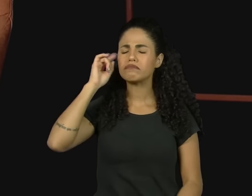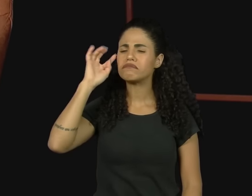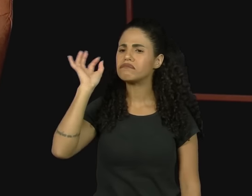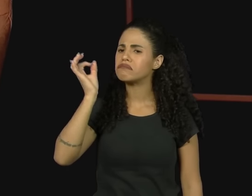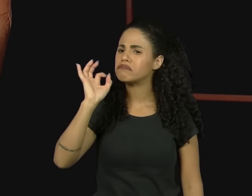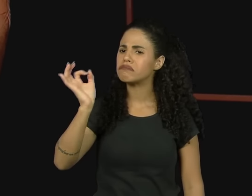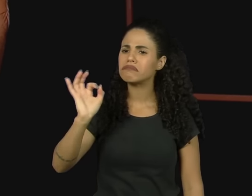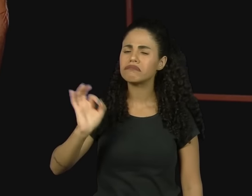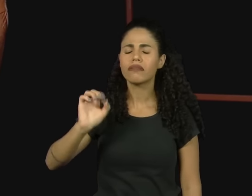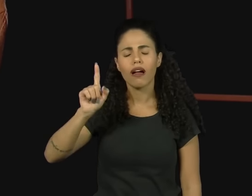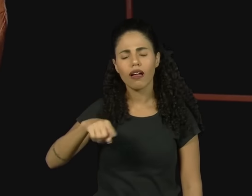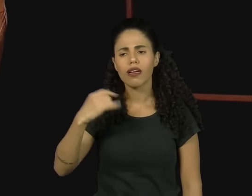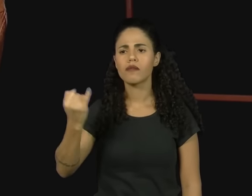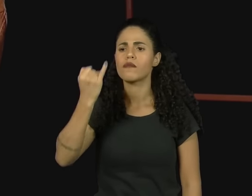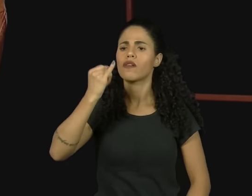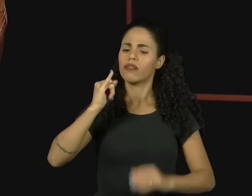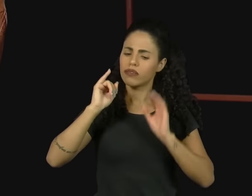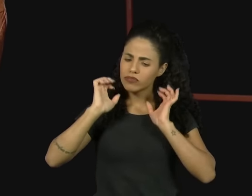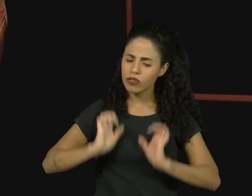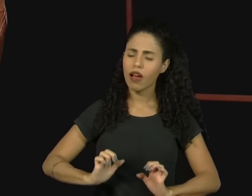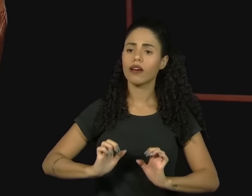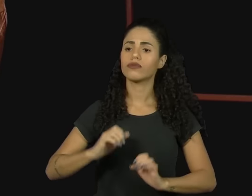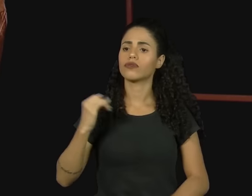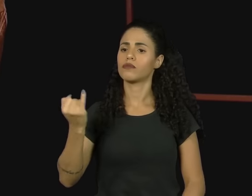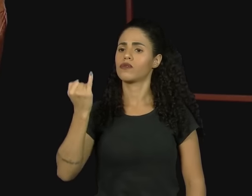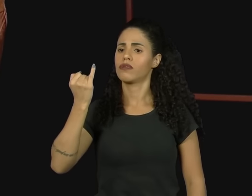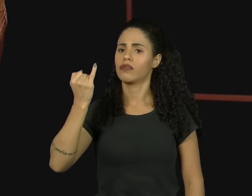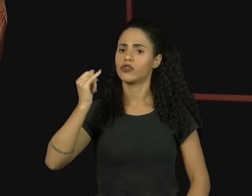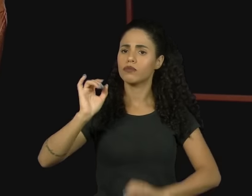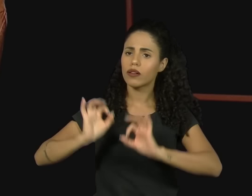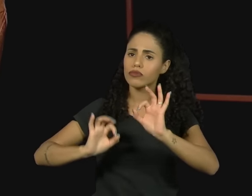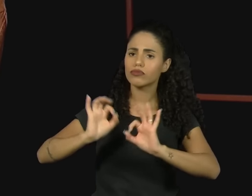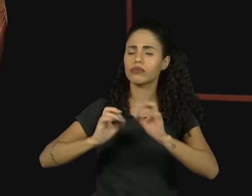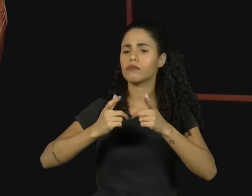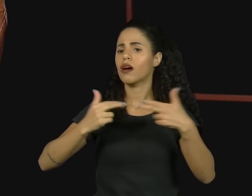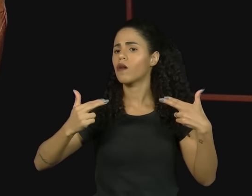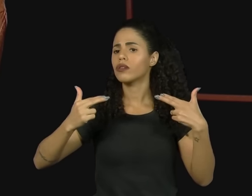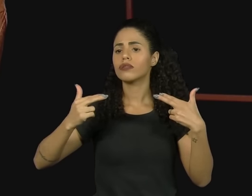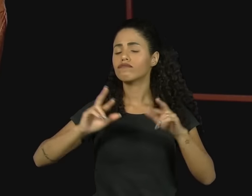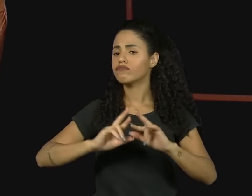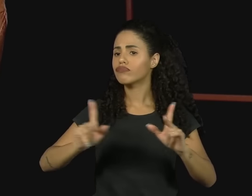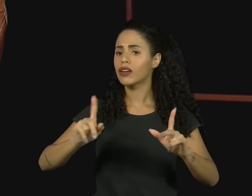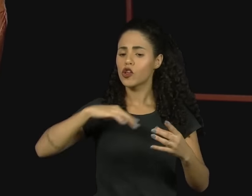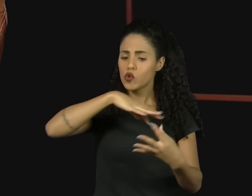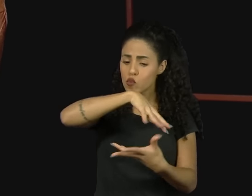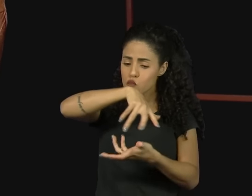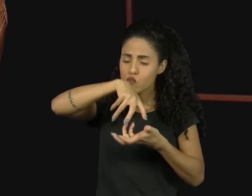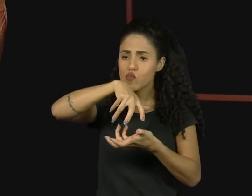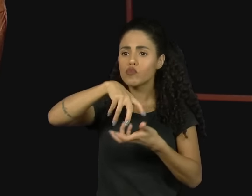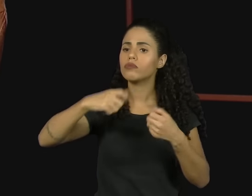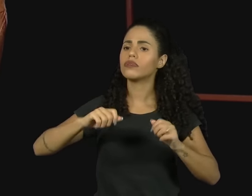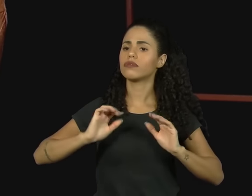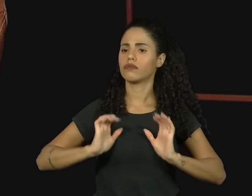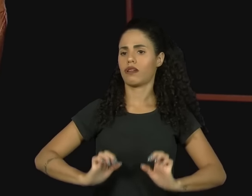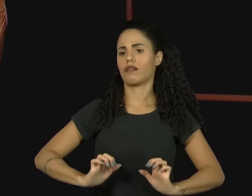quanto isso é necessário para organizar uma coisa que é um mundaréu, que é o nosso, entendeu?